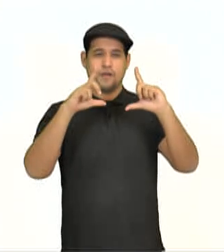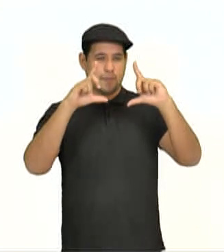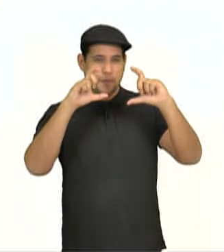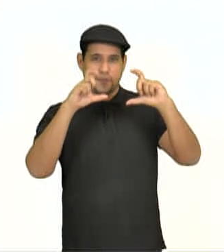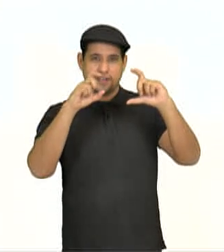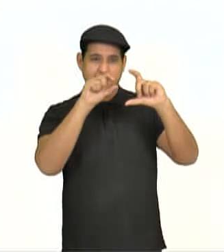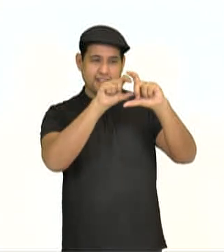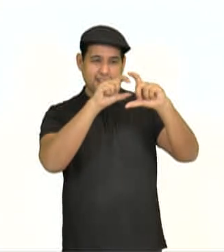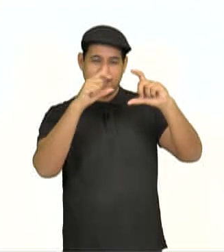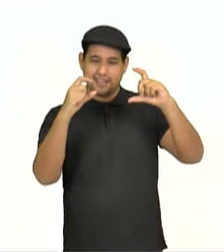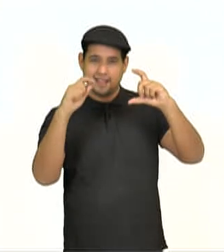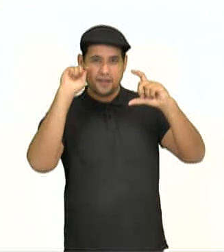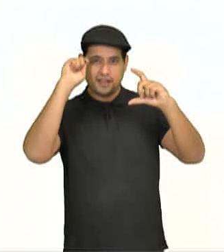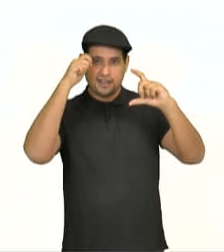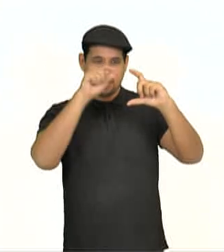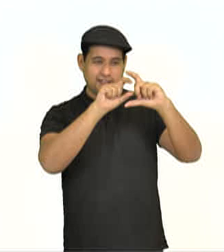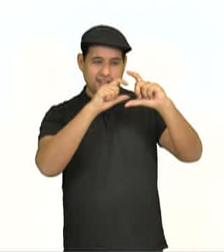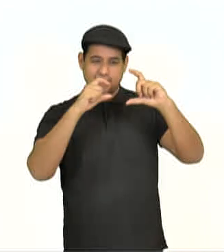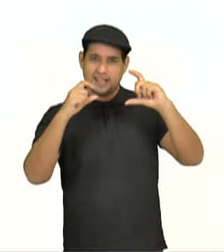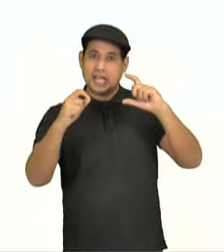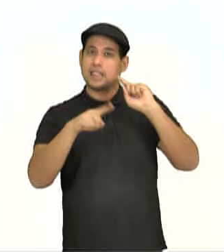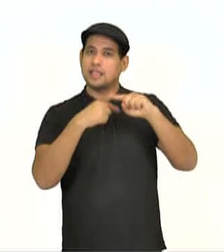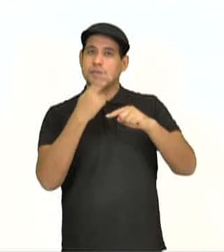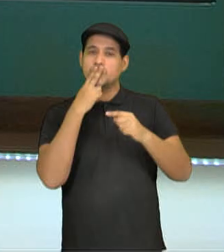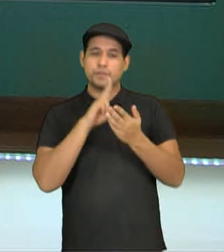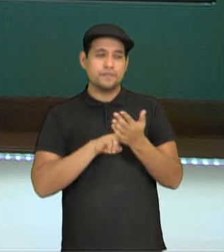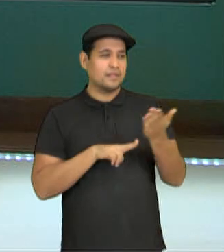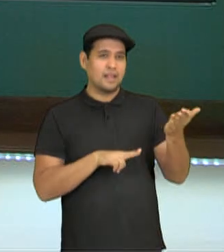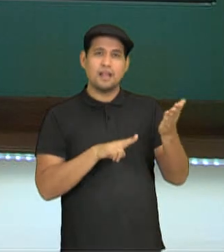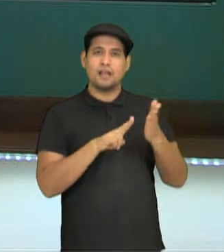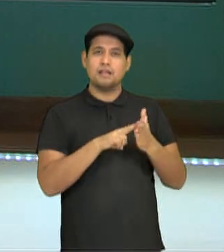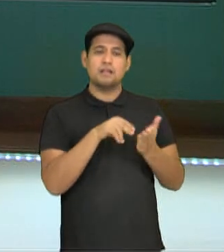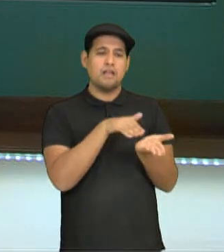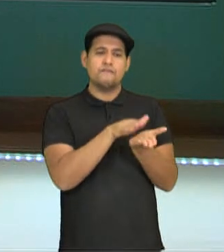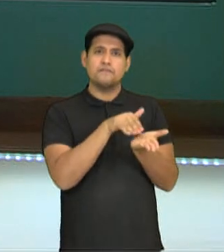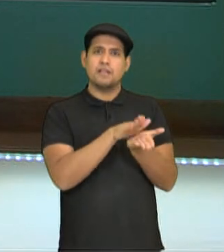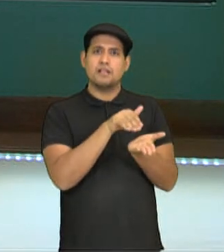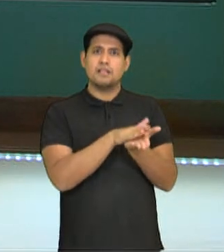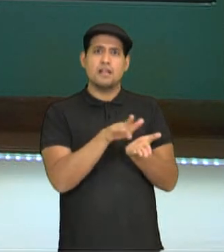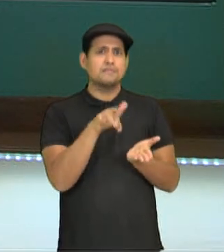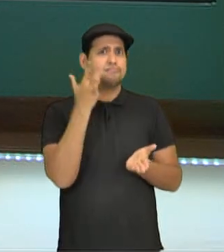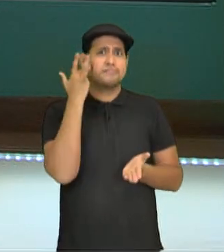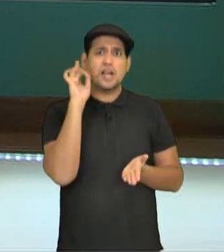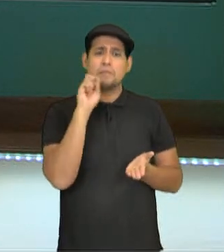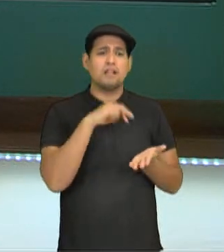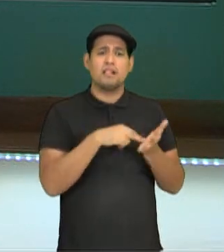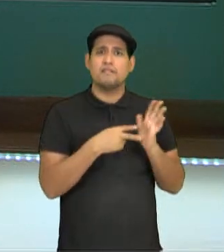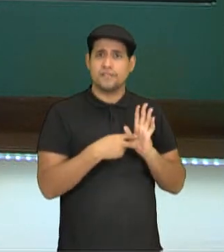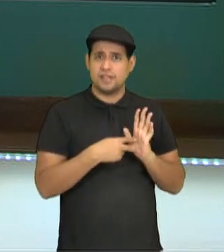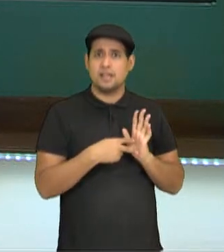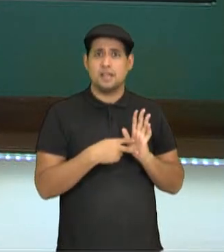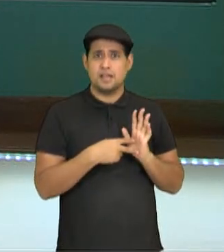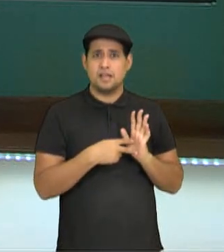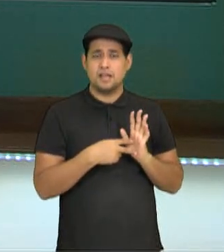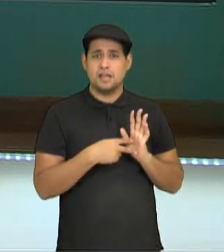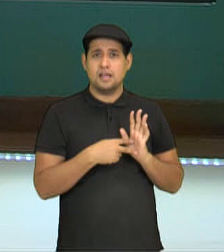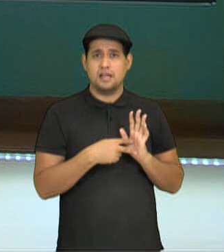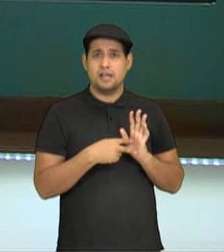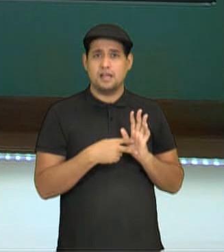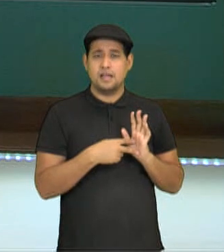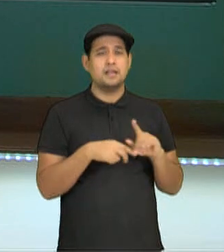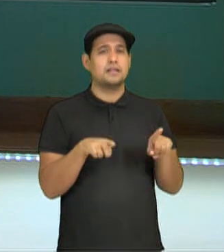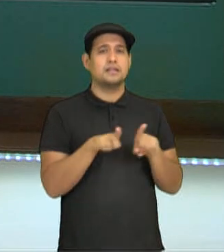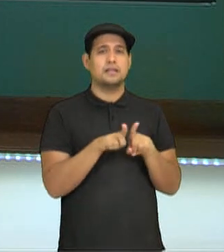com filme, que a gente mandava revelar. Você nem sabe o que é isso, né? Então, assim como